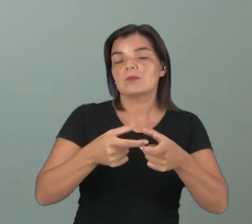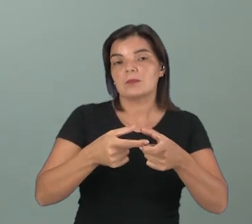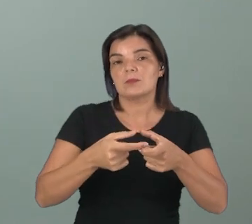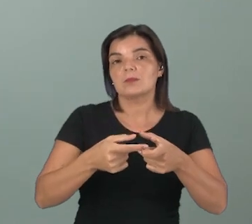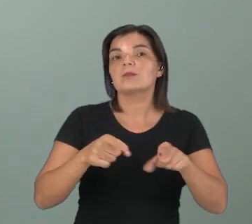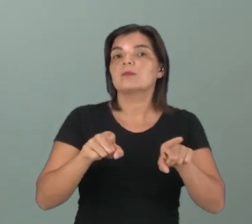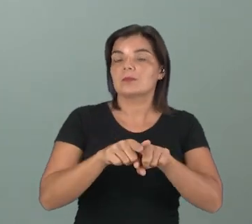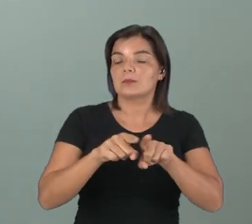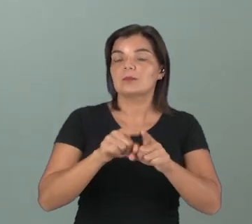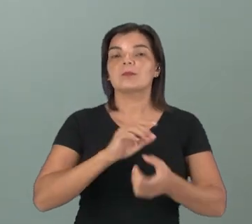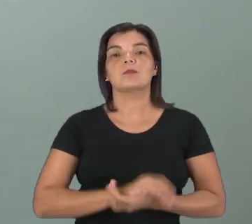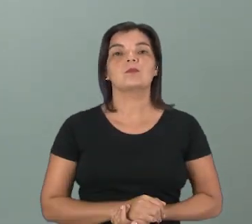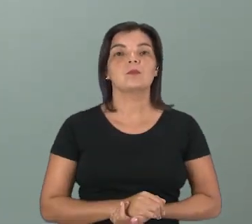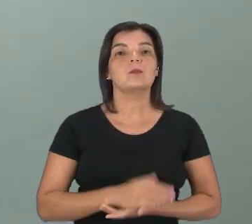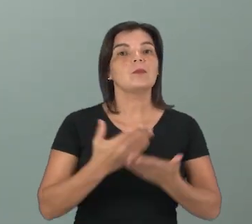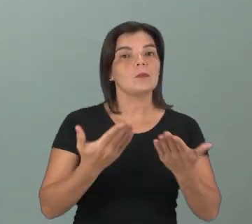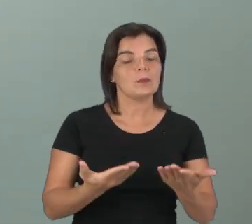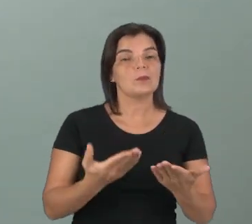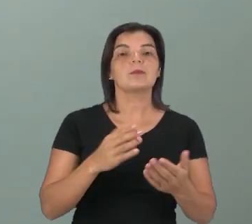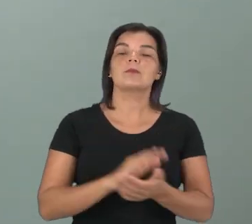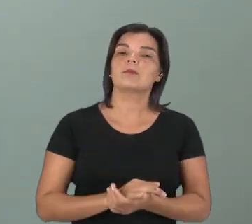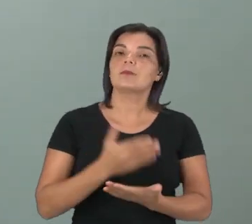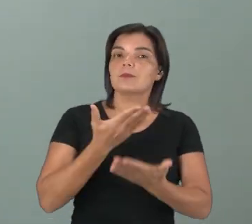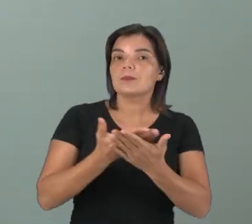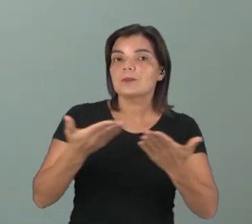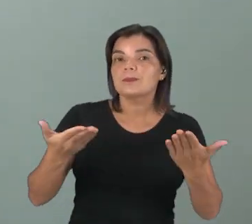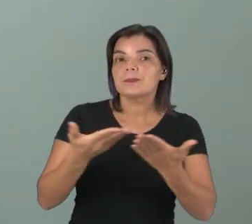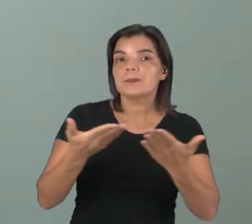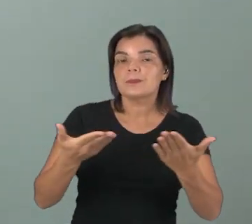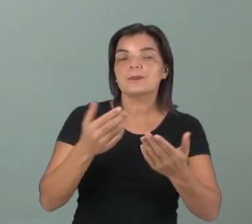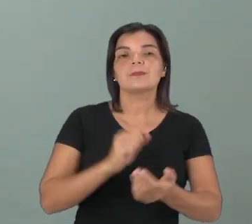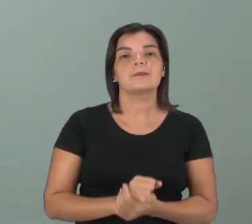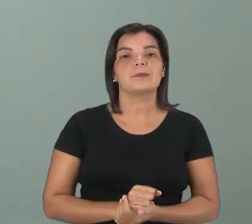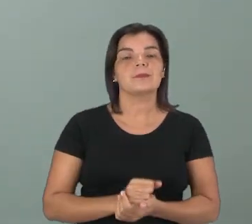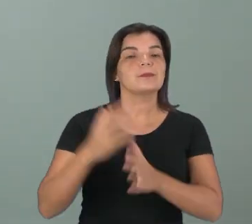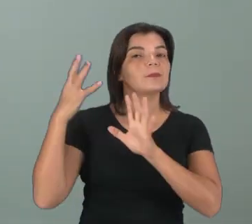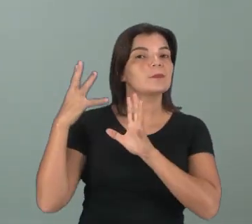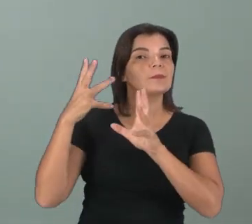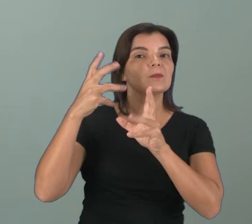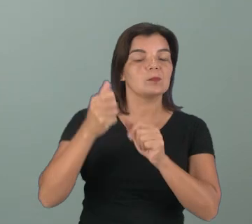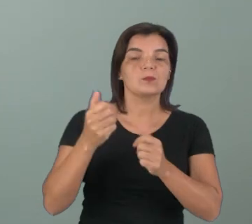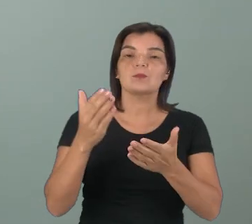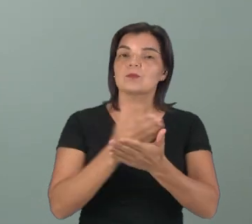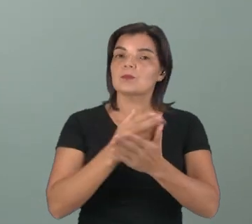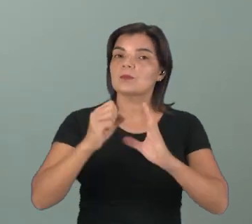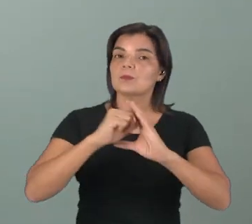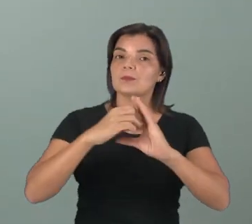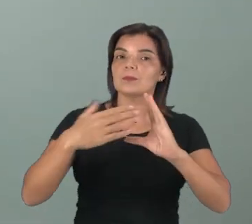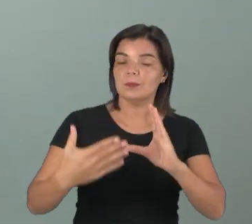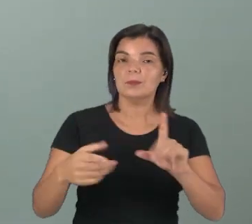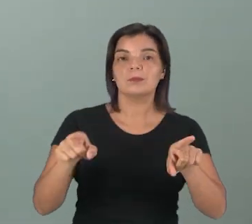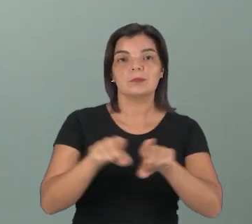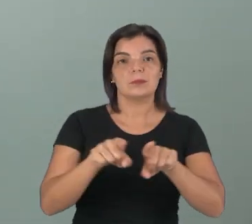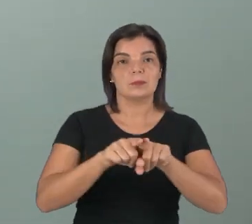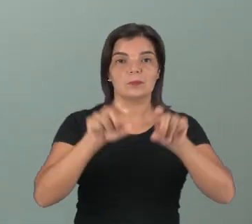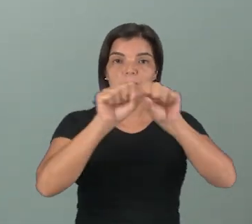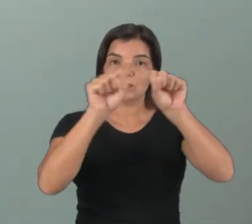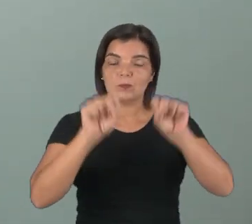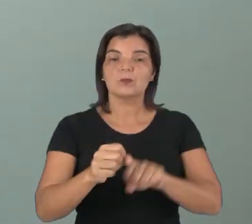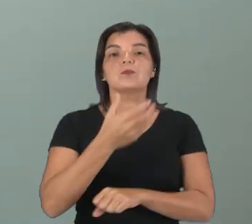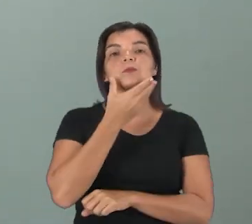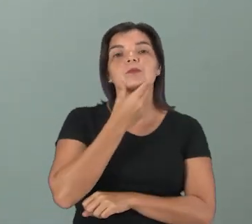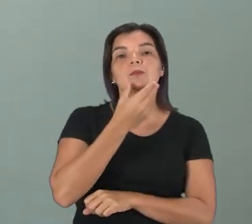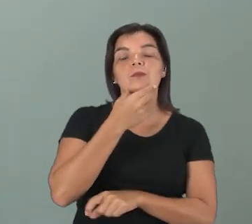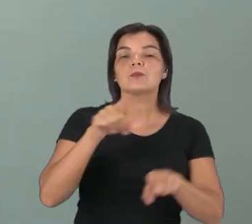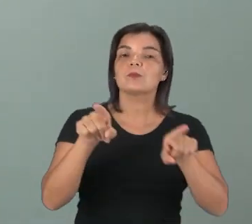passagem do bebê, tá? Então, essa foi a nossa aula de hoje para a gente recapitular algumas características tanto do sistema